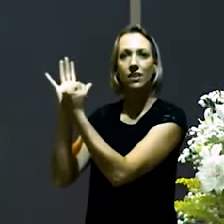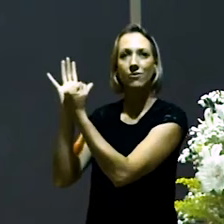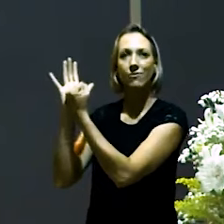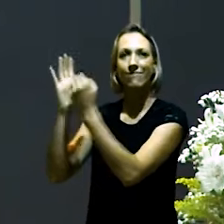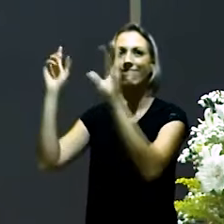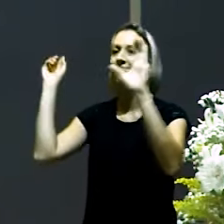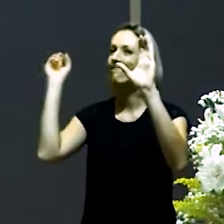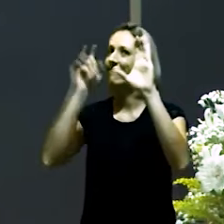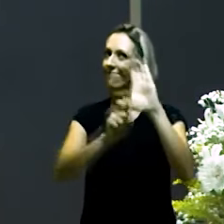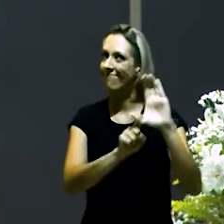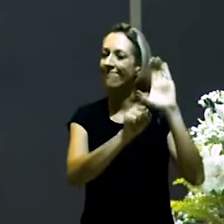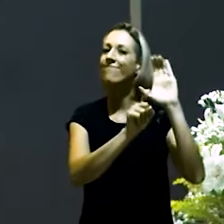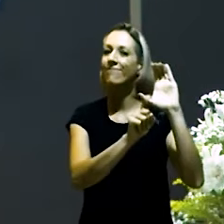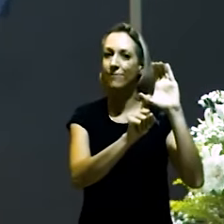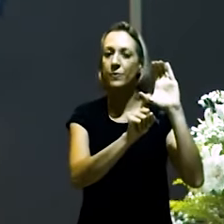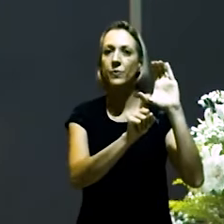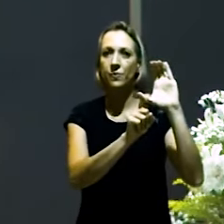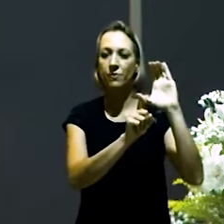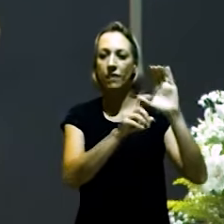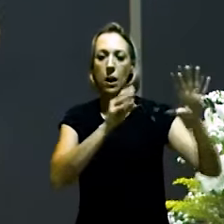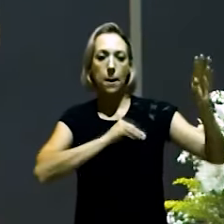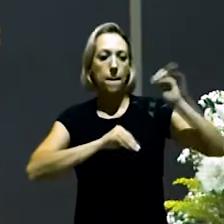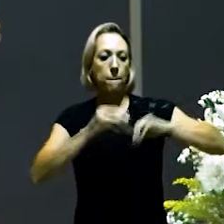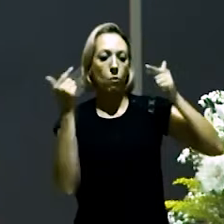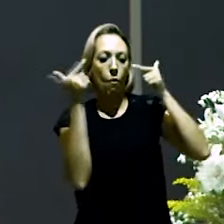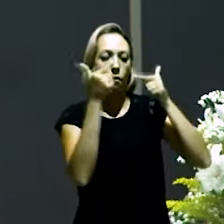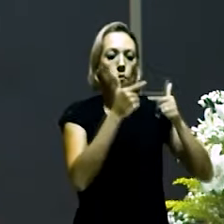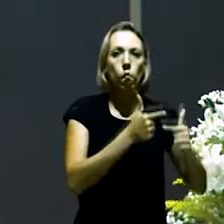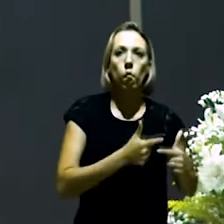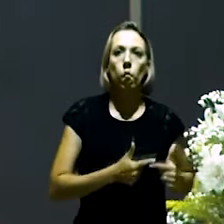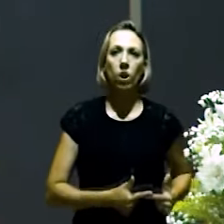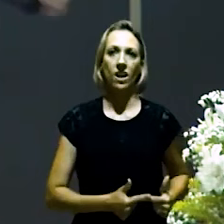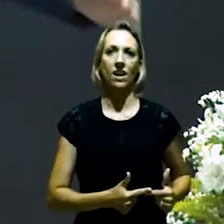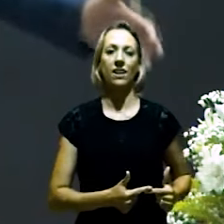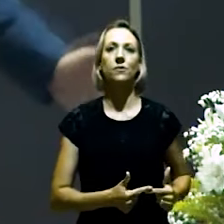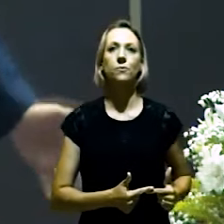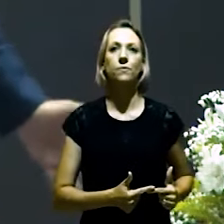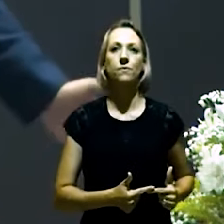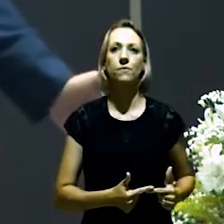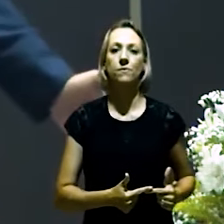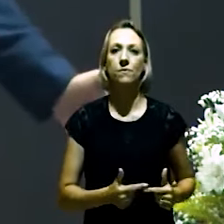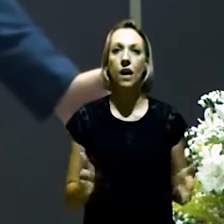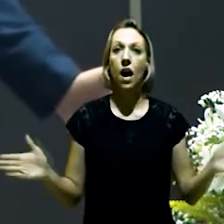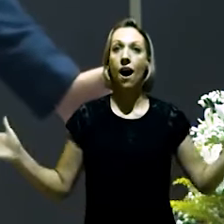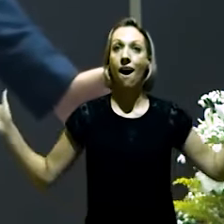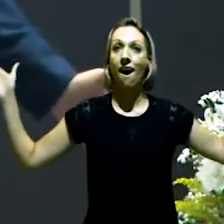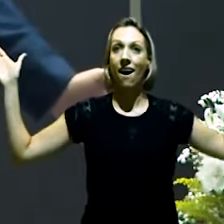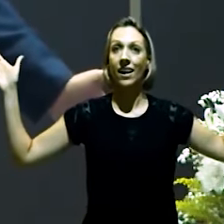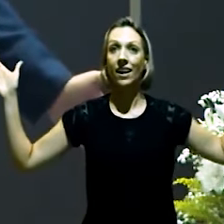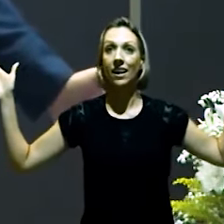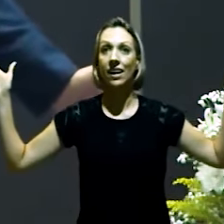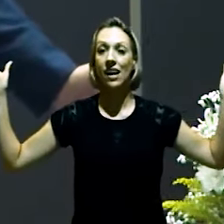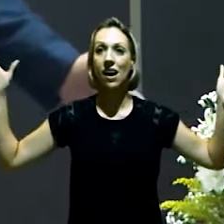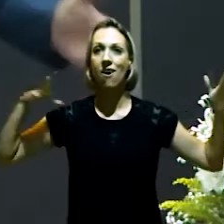cruz. Ele não somente apagou o que estava lá. Ele não somente lambuzou aquele documento de confissão de